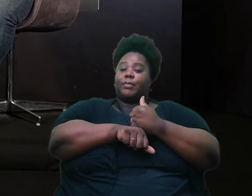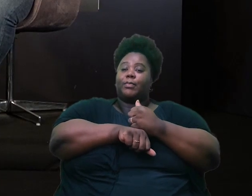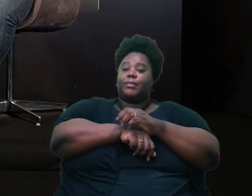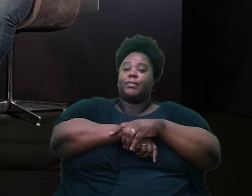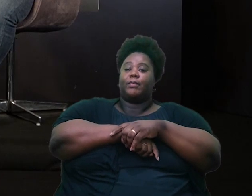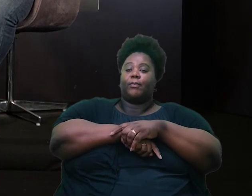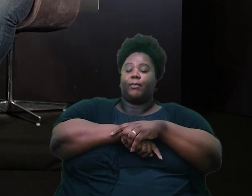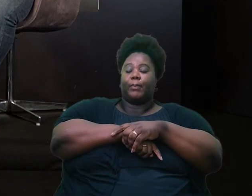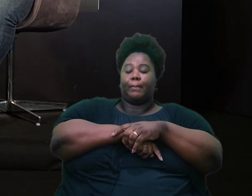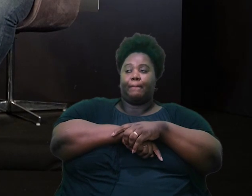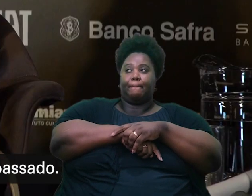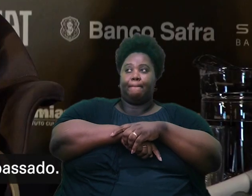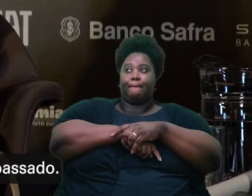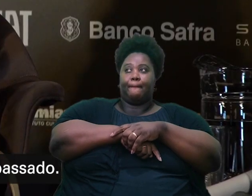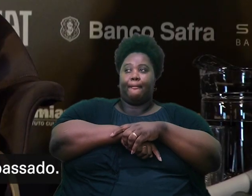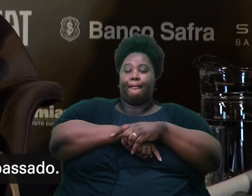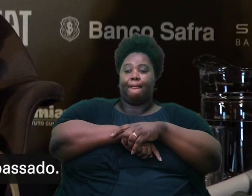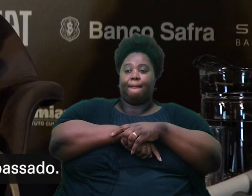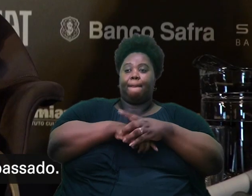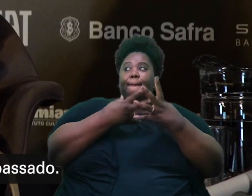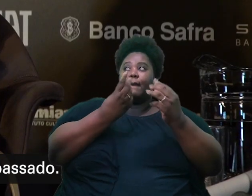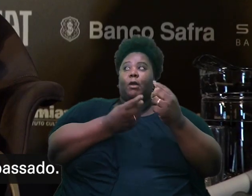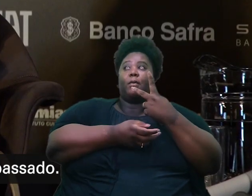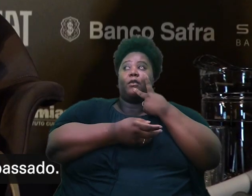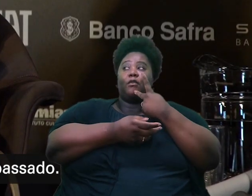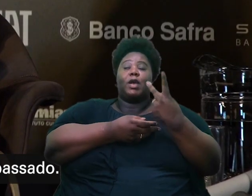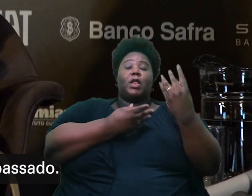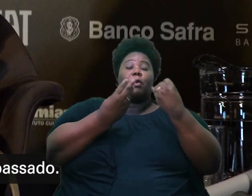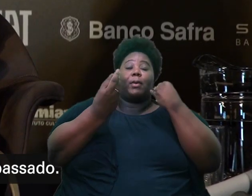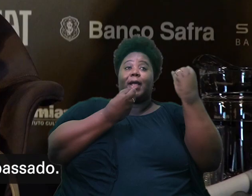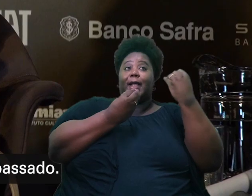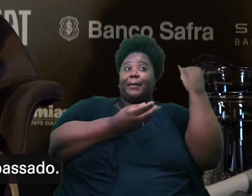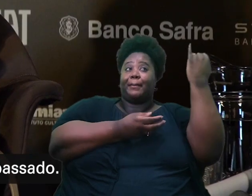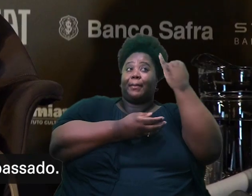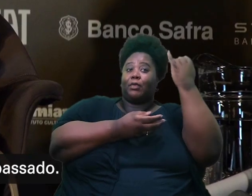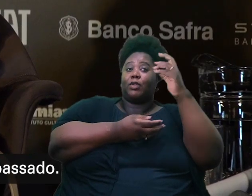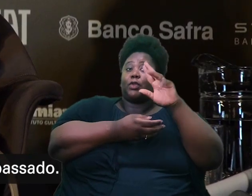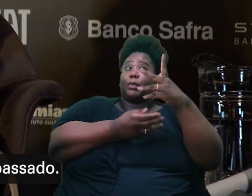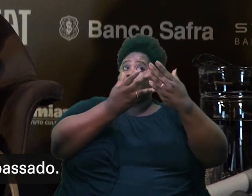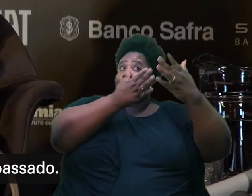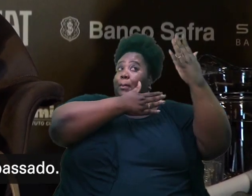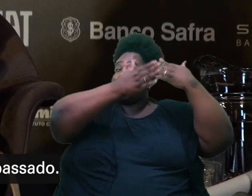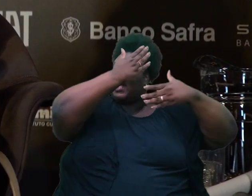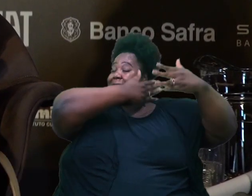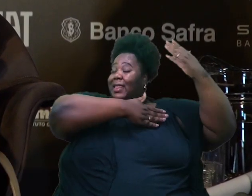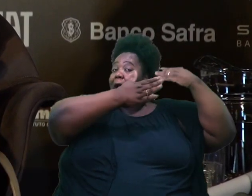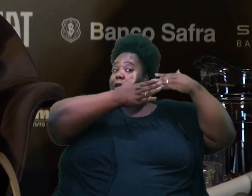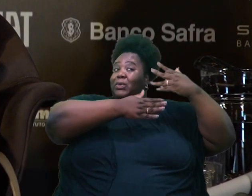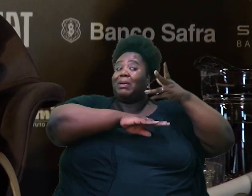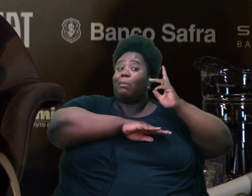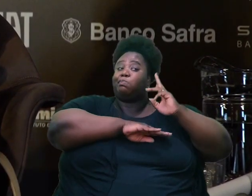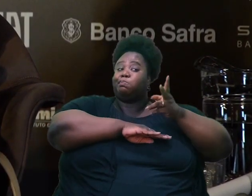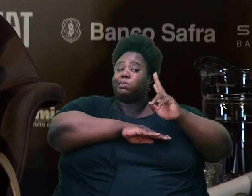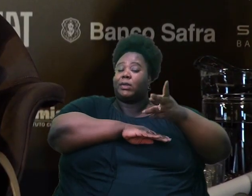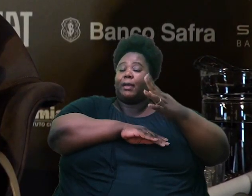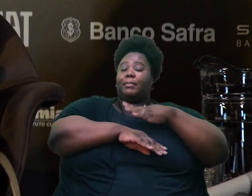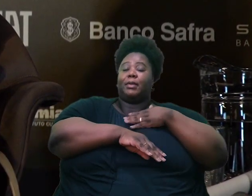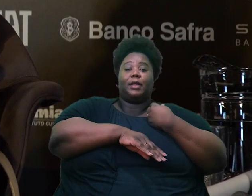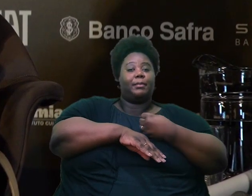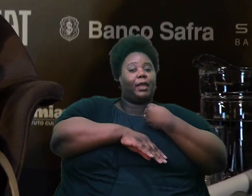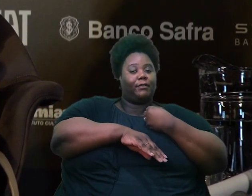Isto, gente, e como eu digo, como é que é importante, não é no passado, sempre na minha